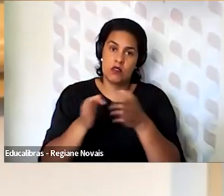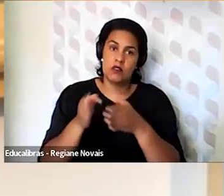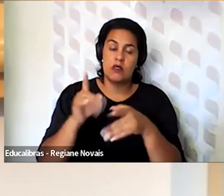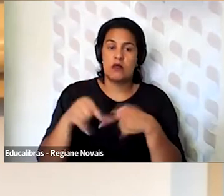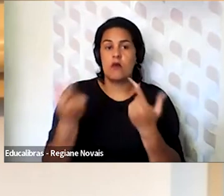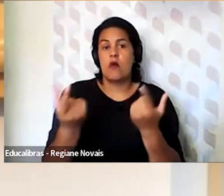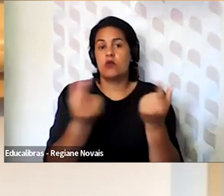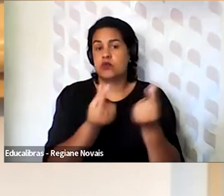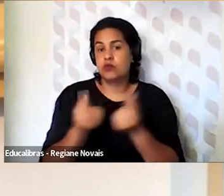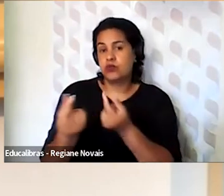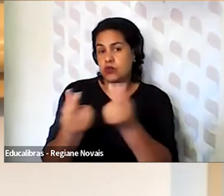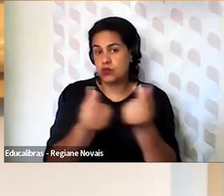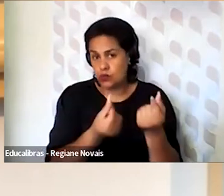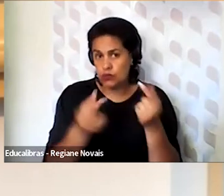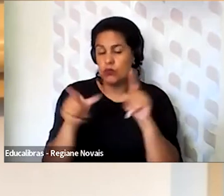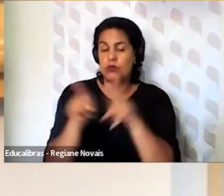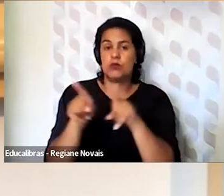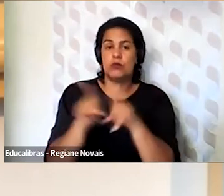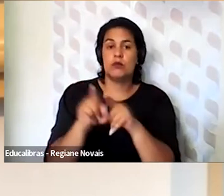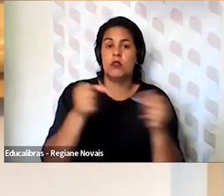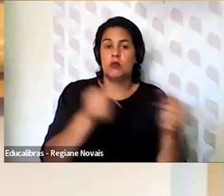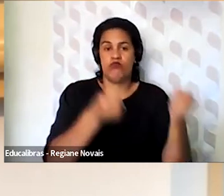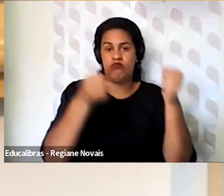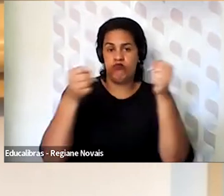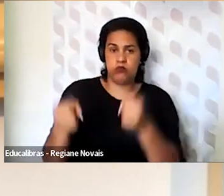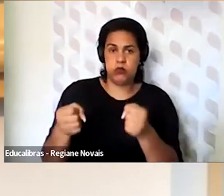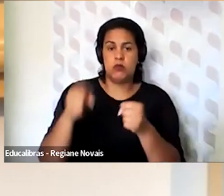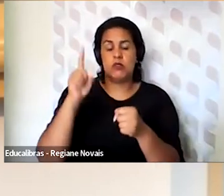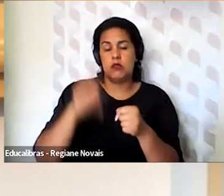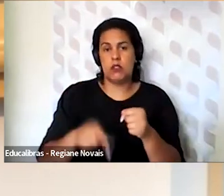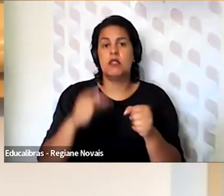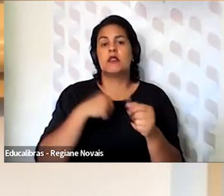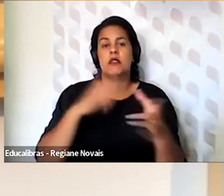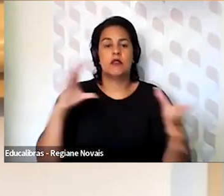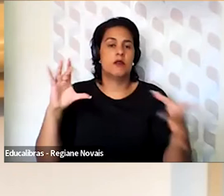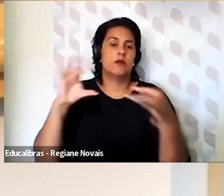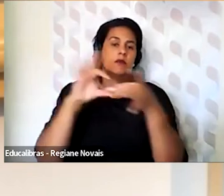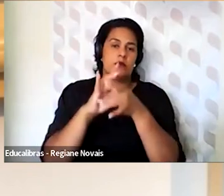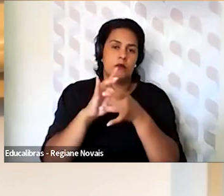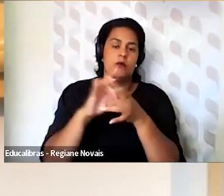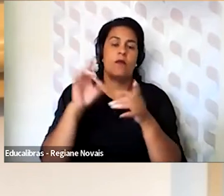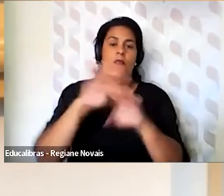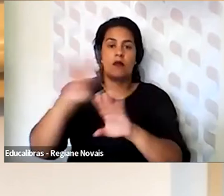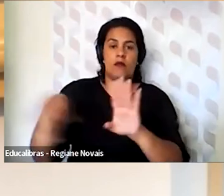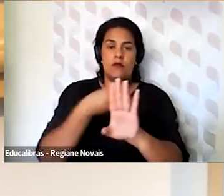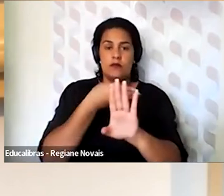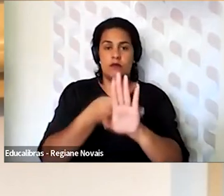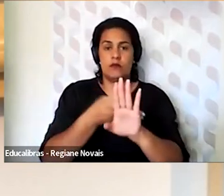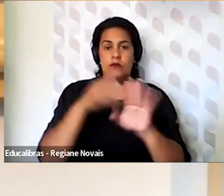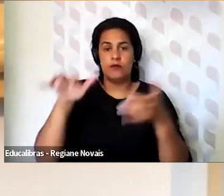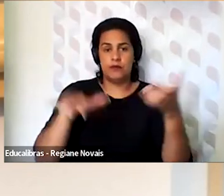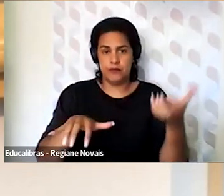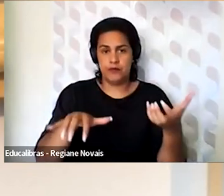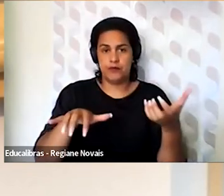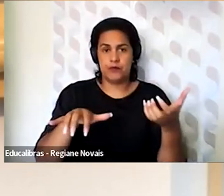portanto, ao poder está muito mais vinculado a uma luta nos bastidores no Congresso. E desse ponto de vista, eu acho